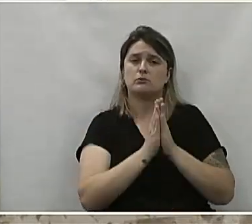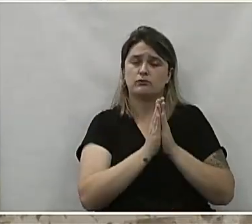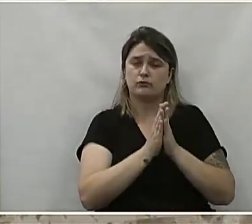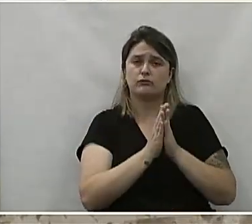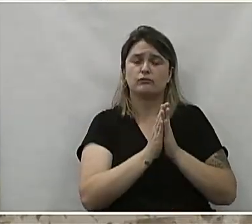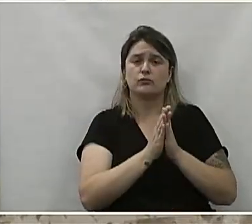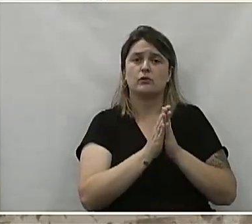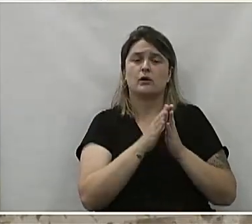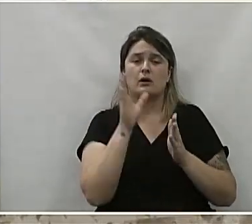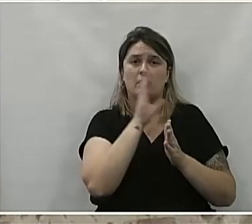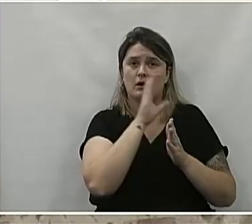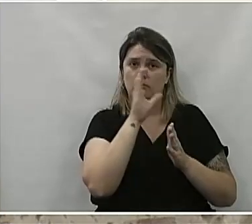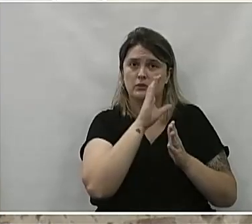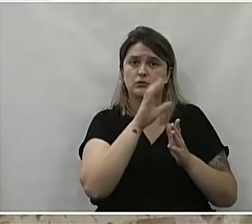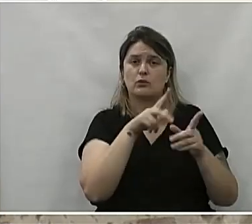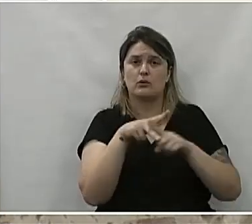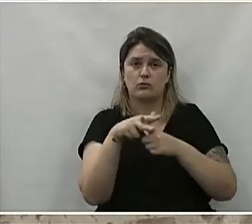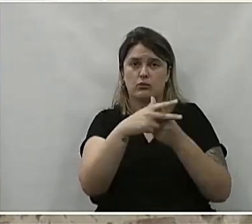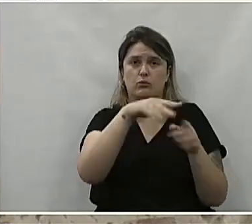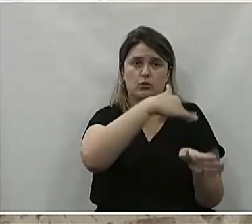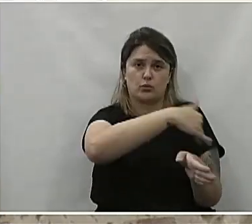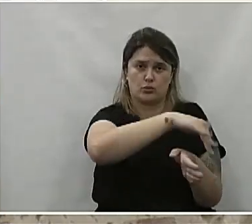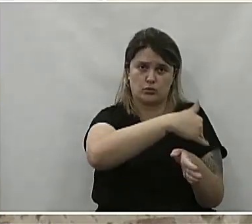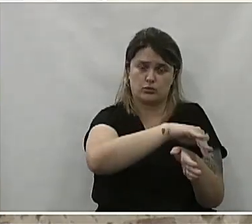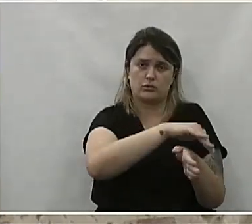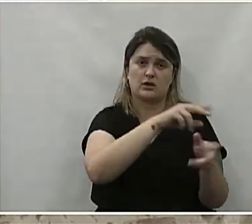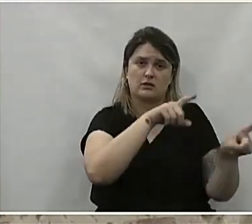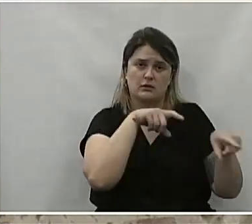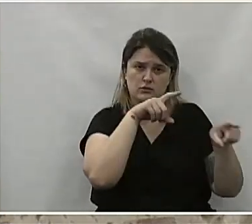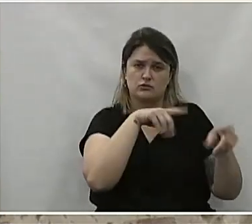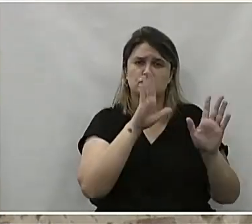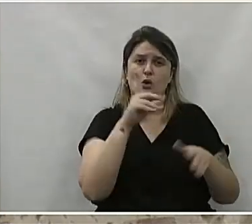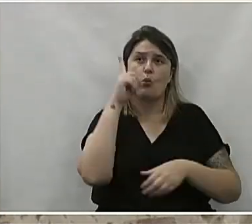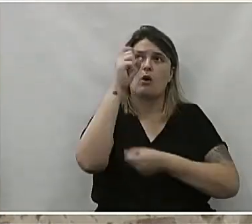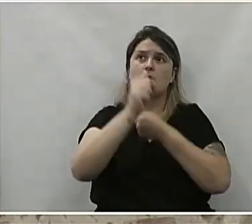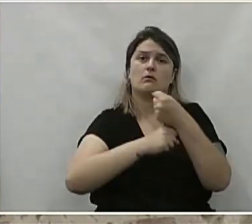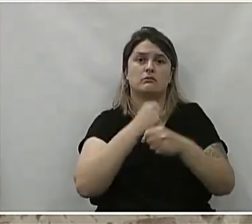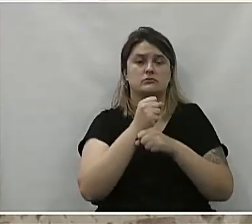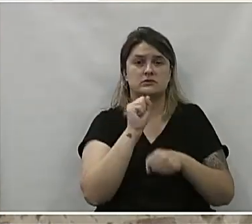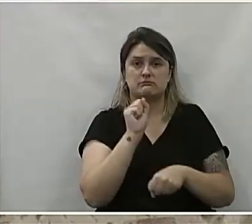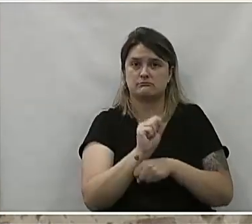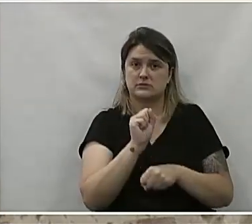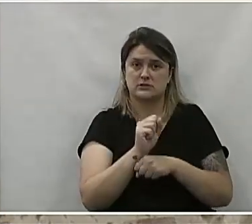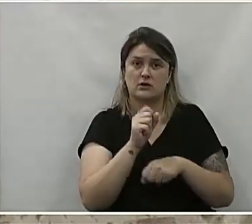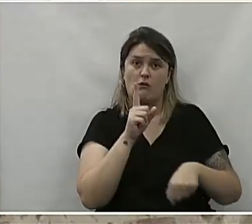De ir Quanto antes Fazer isso aí Porque já tem Um ano de espera Então já está na hora